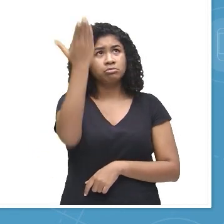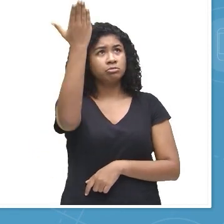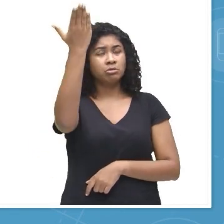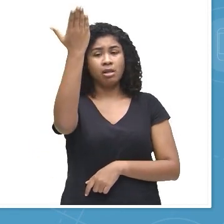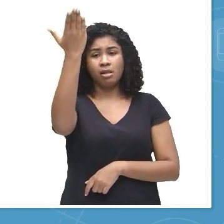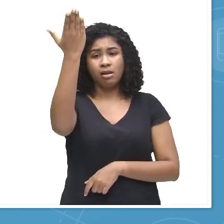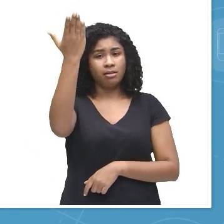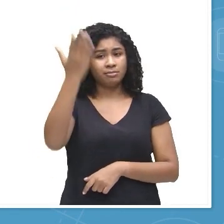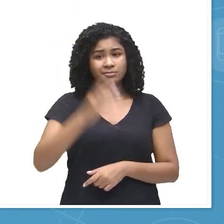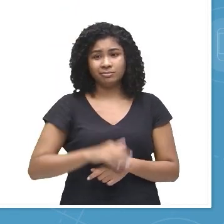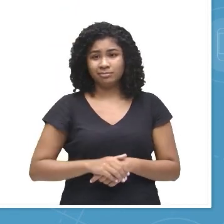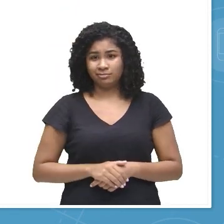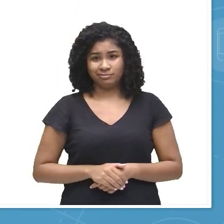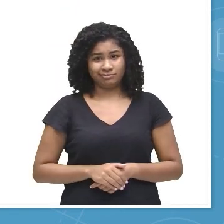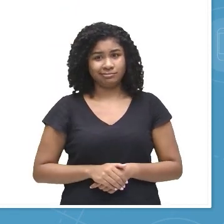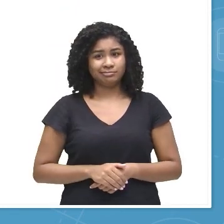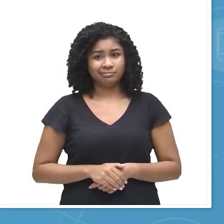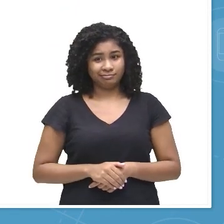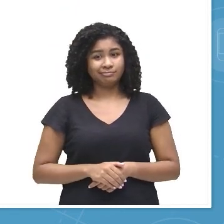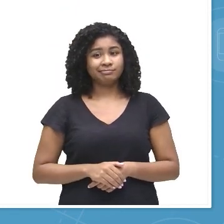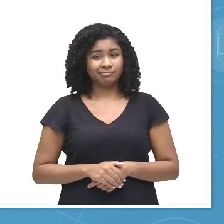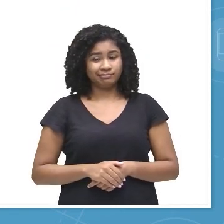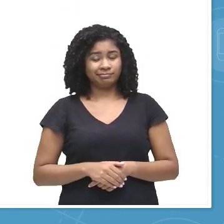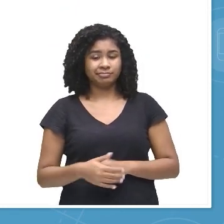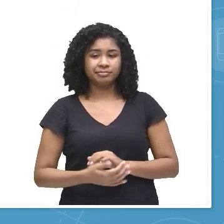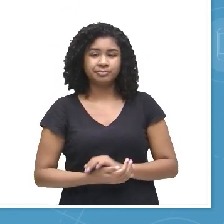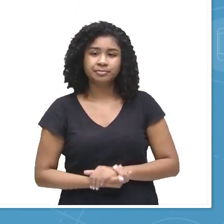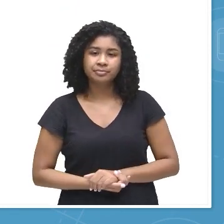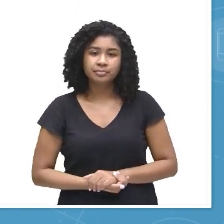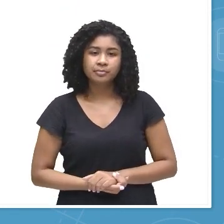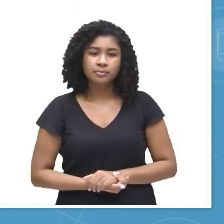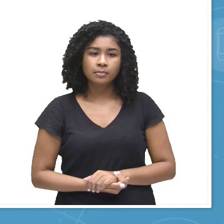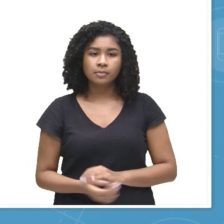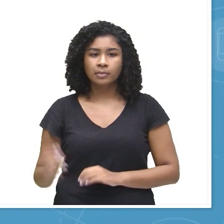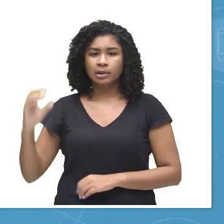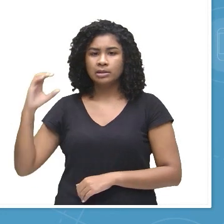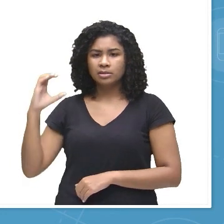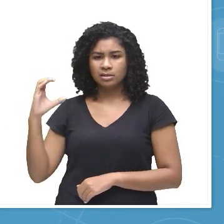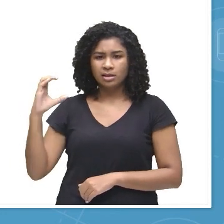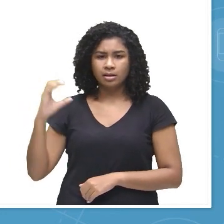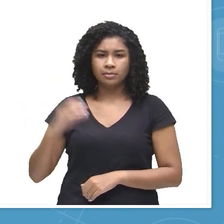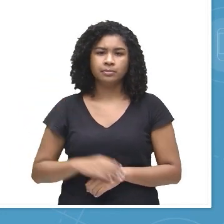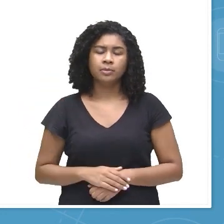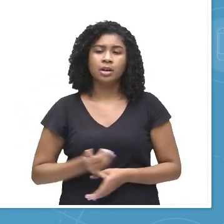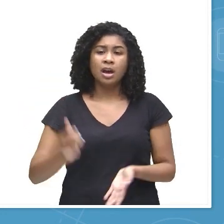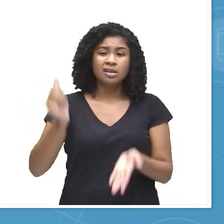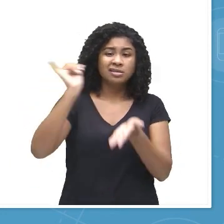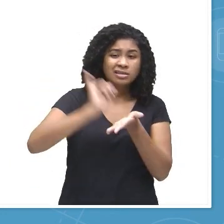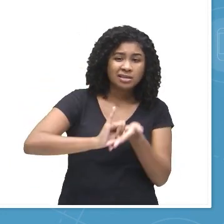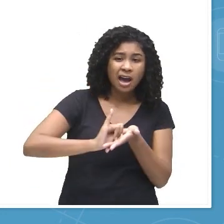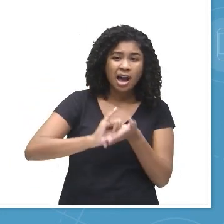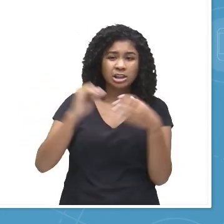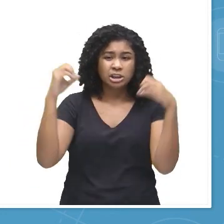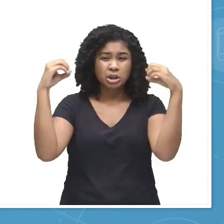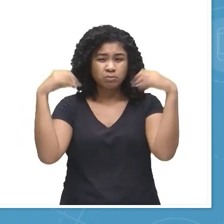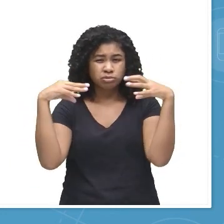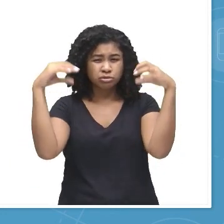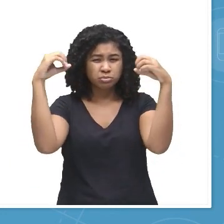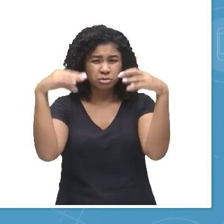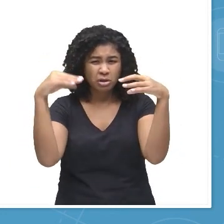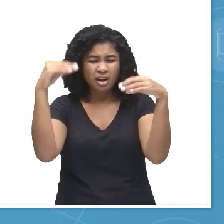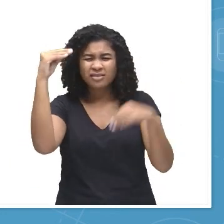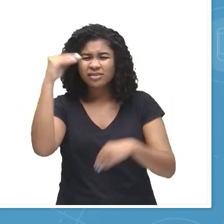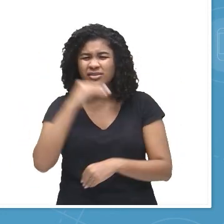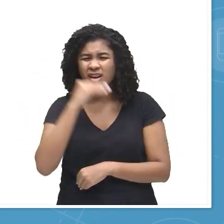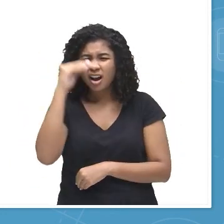relação à luz deles, né? Pela pouca iluminação de algumas cidades, também não, porque o